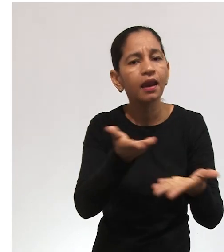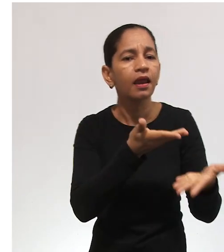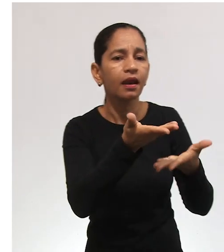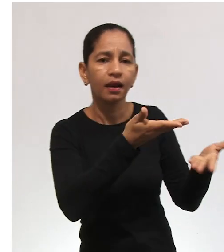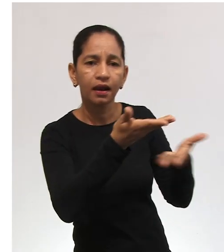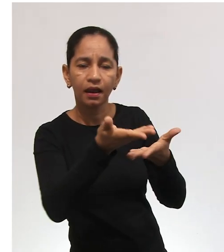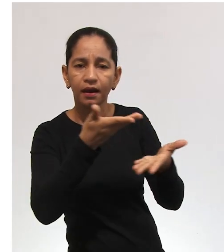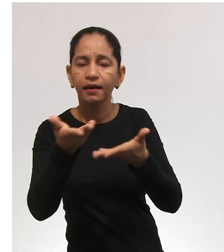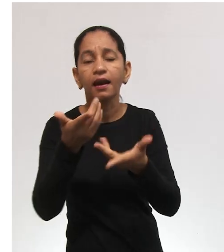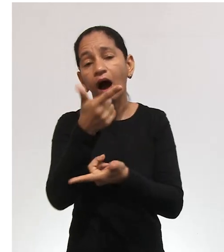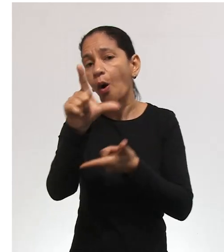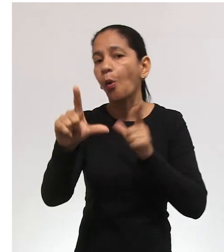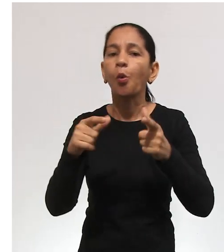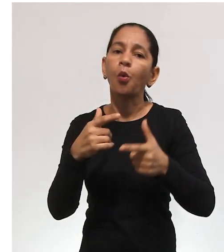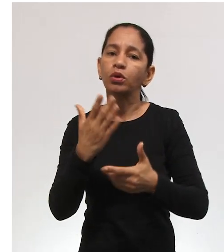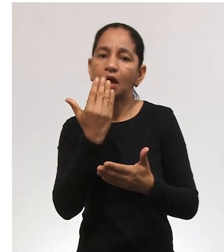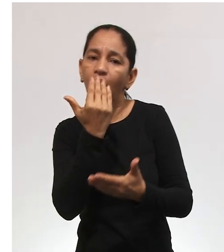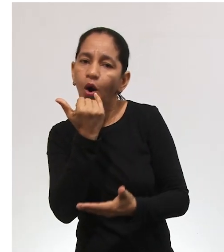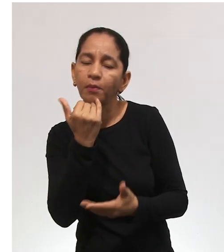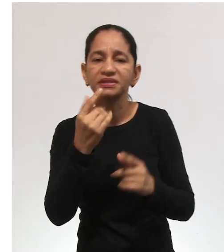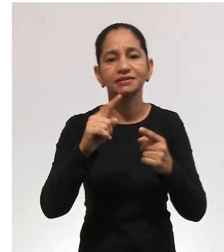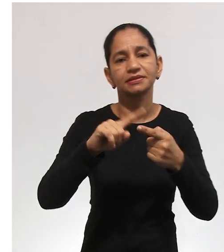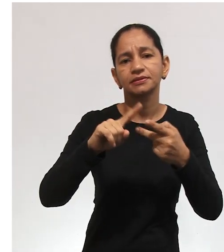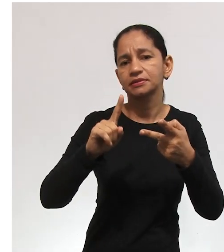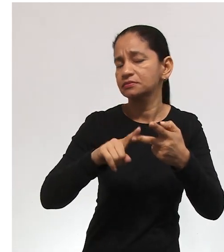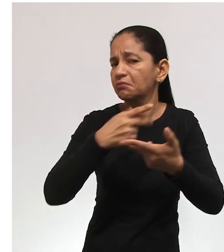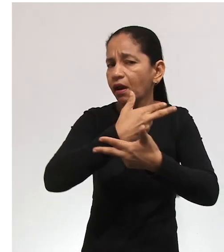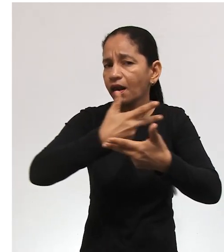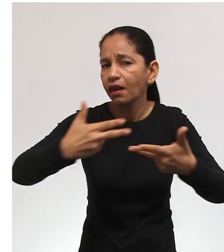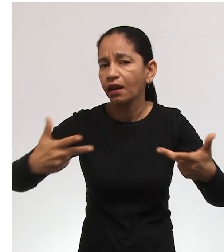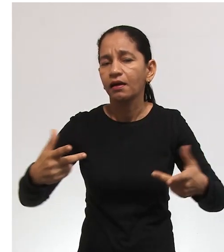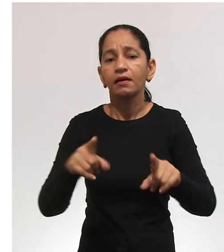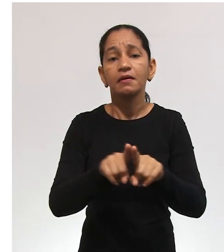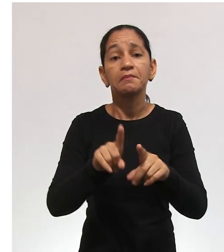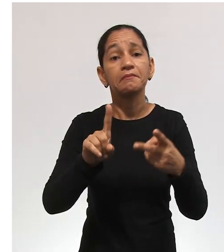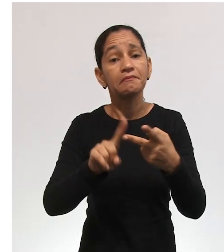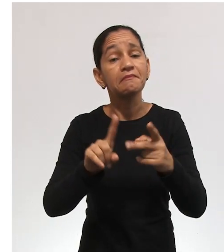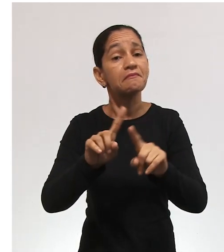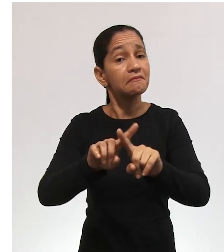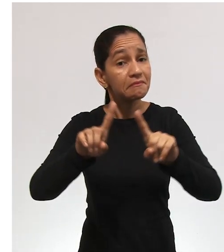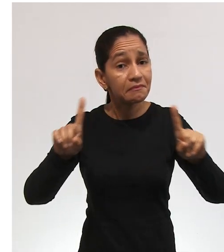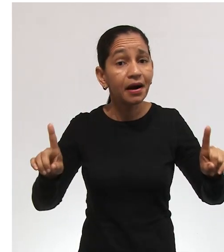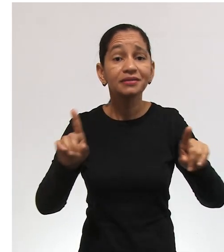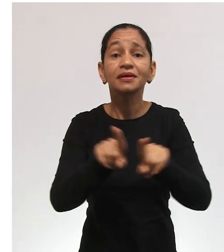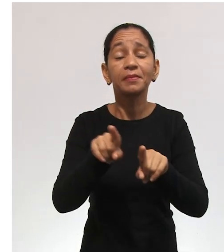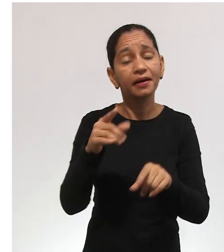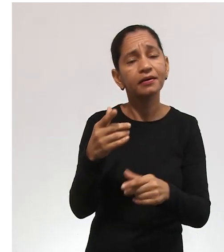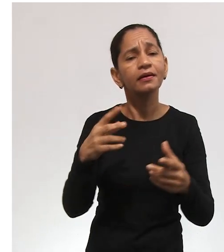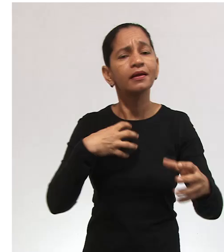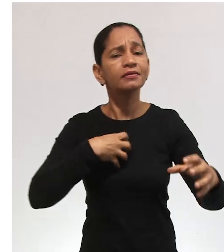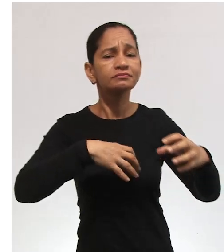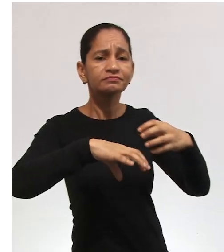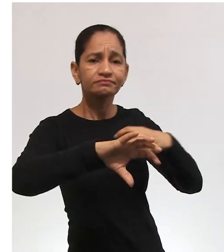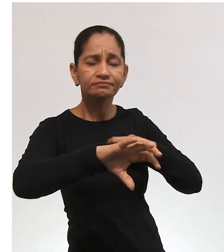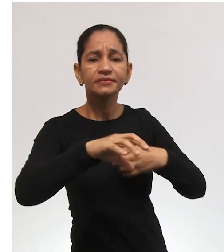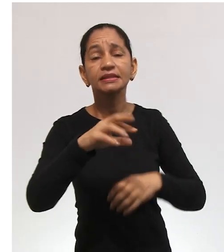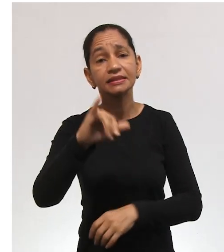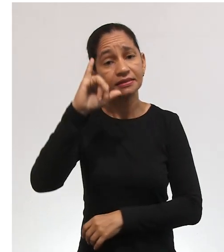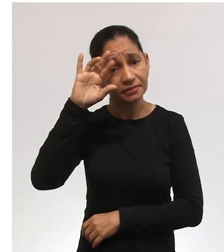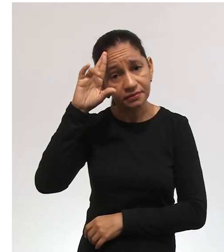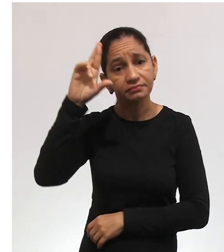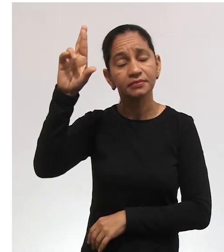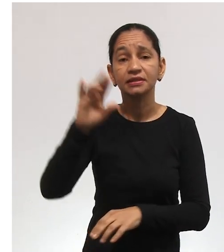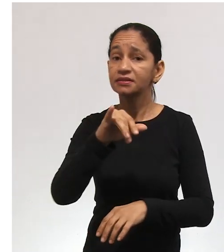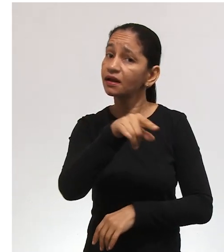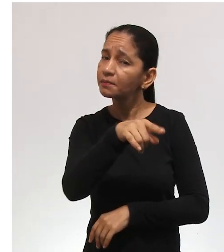isso, satisfazer as suas necessidades, alimentar a sua família. E, por outro lado, ele percebe que, quando ele